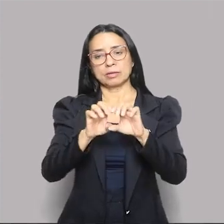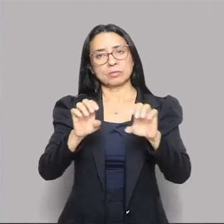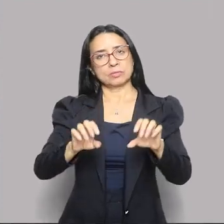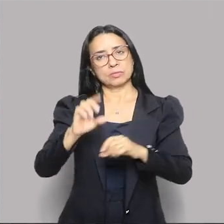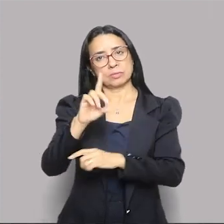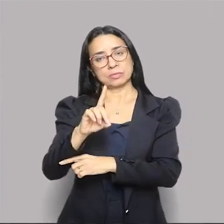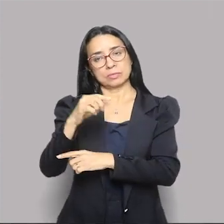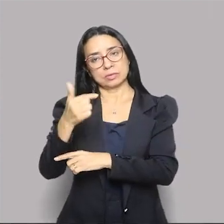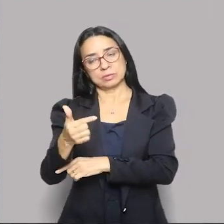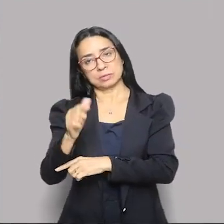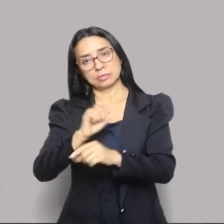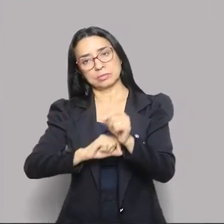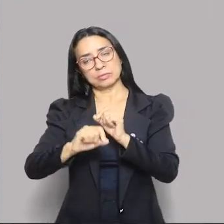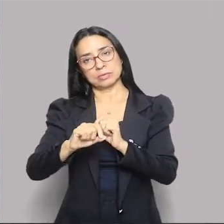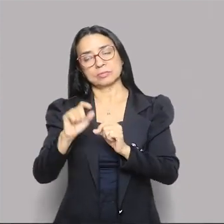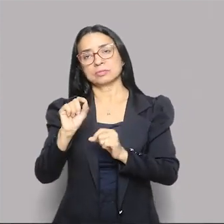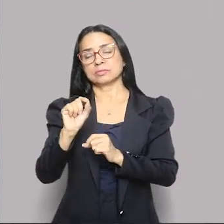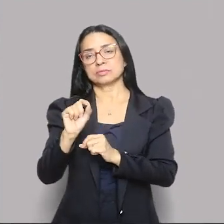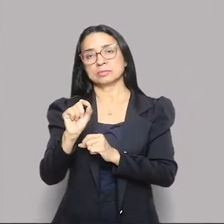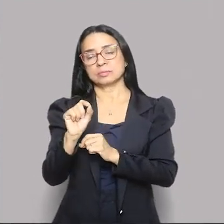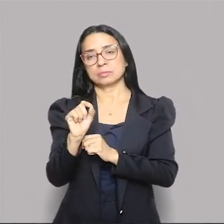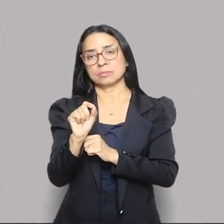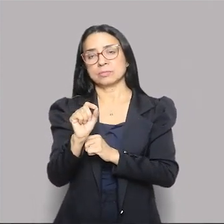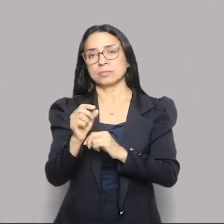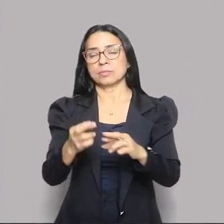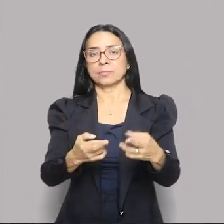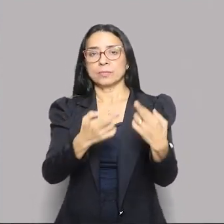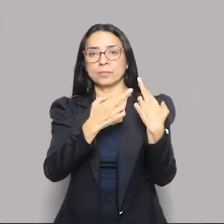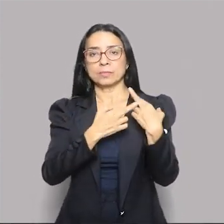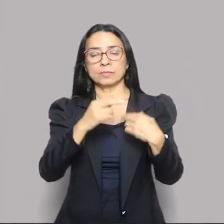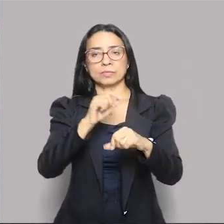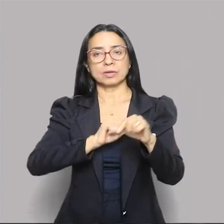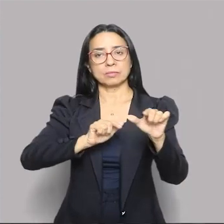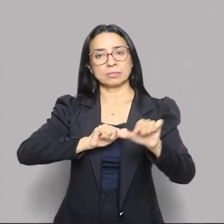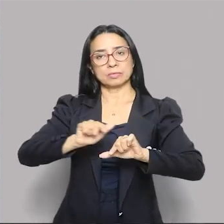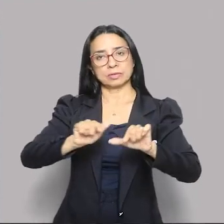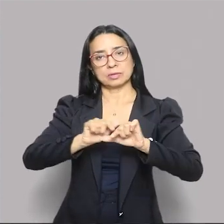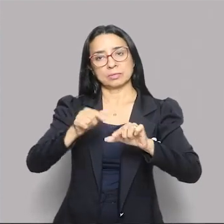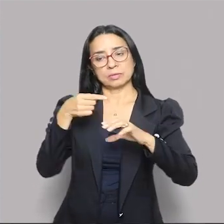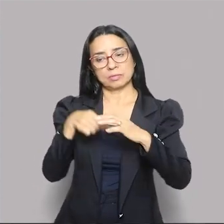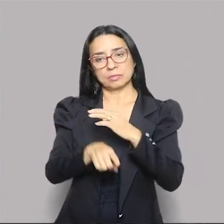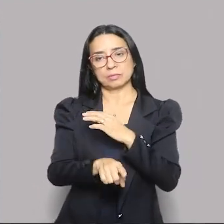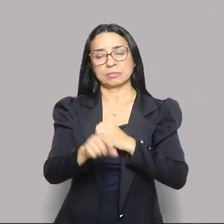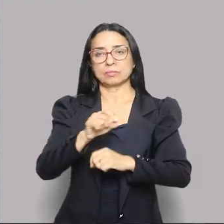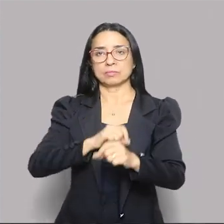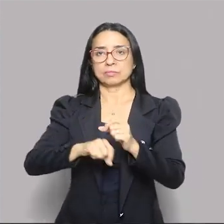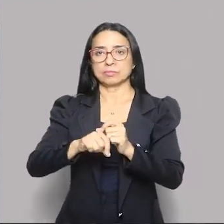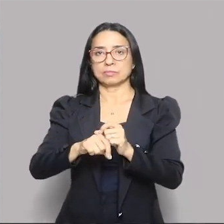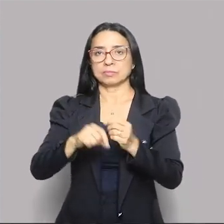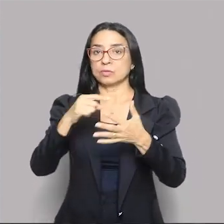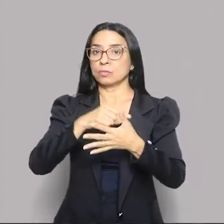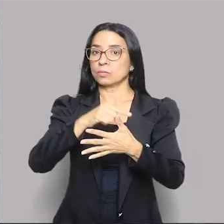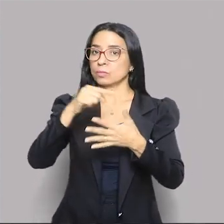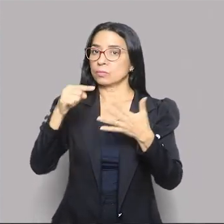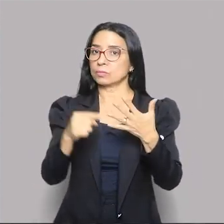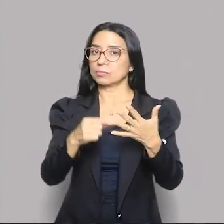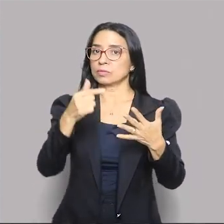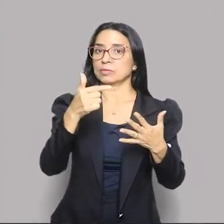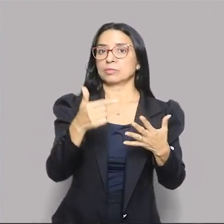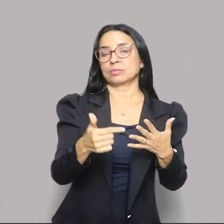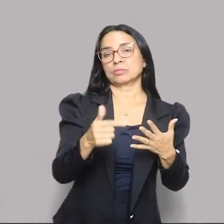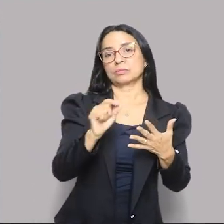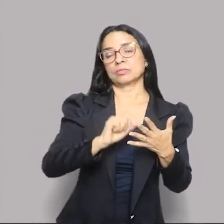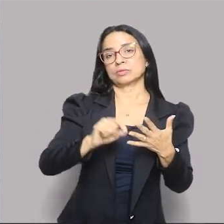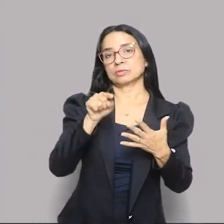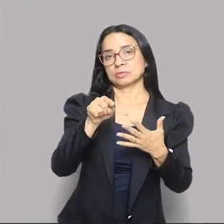desenvolvimento 2, ela vai ser responsável por trabalhar com profundidade o aspecto 2 que